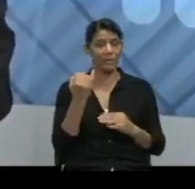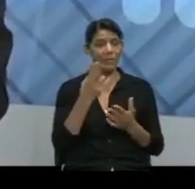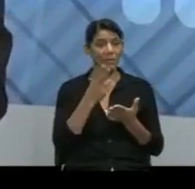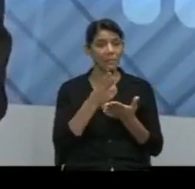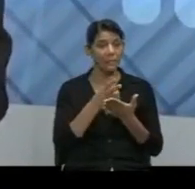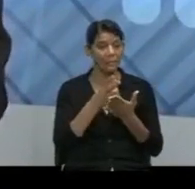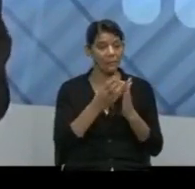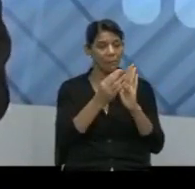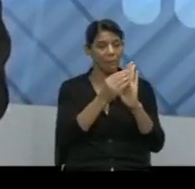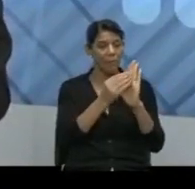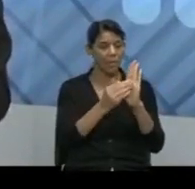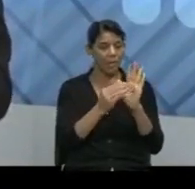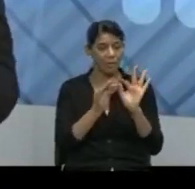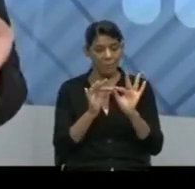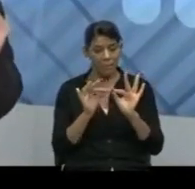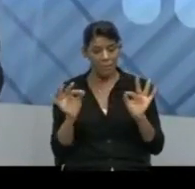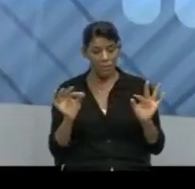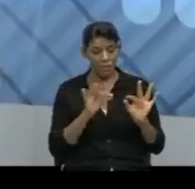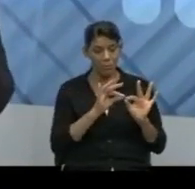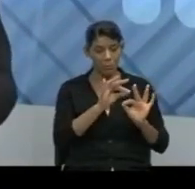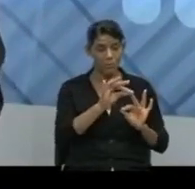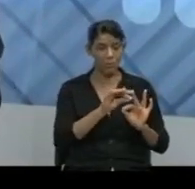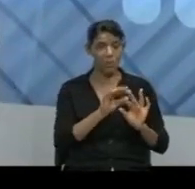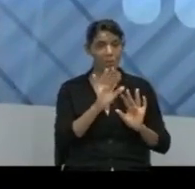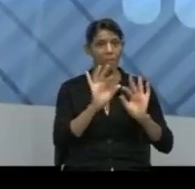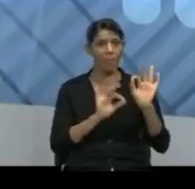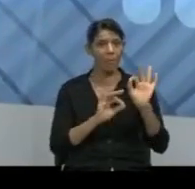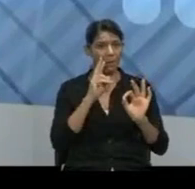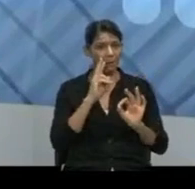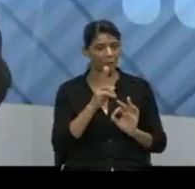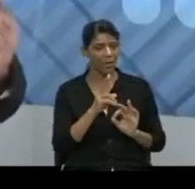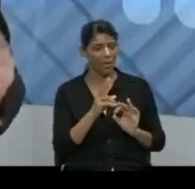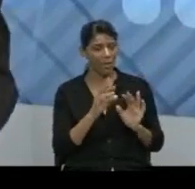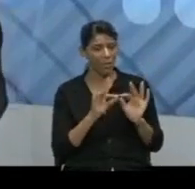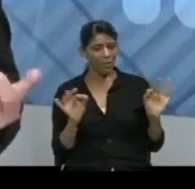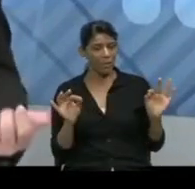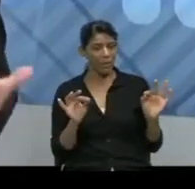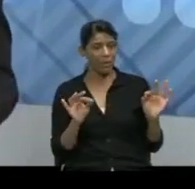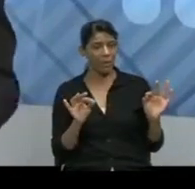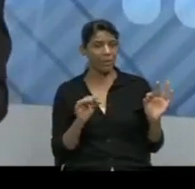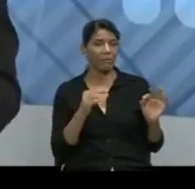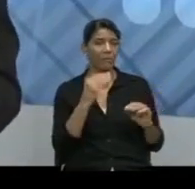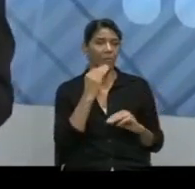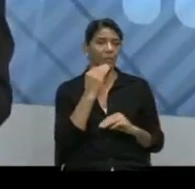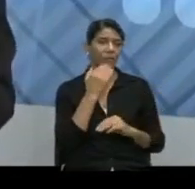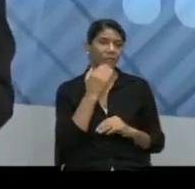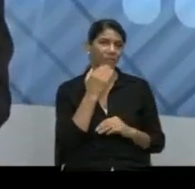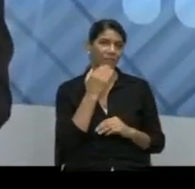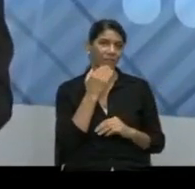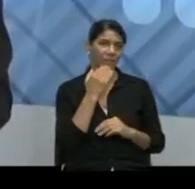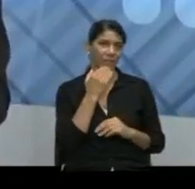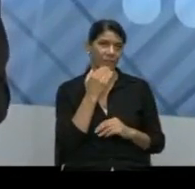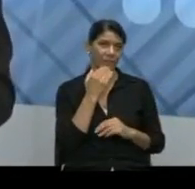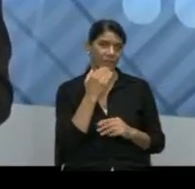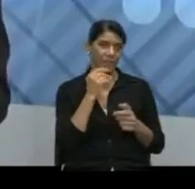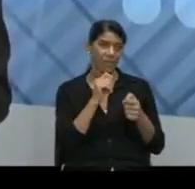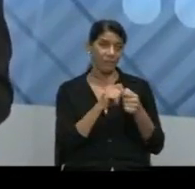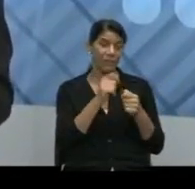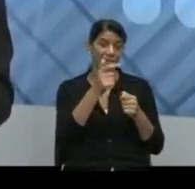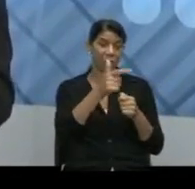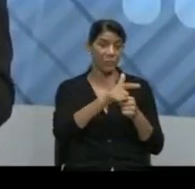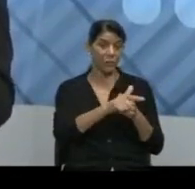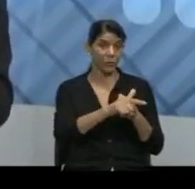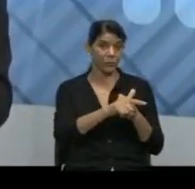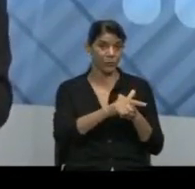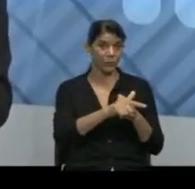que está marcando ir medindo o nível. Terminamos de montar, a hora que a gente foi conferir os níveis, tem um que está fora do nível. Então a gente teve que fazer o